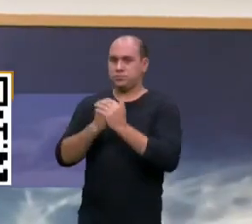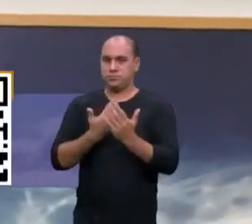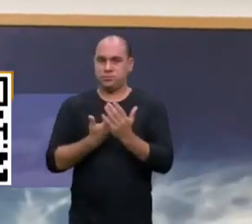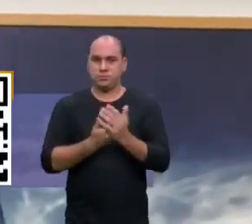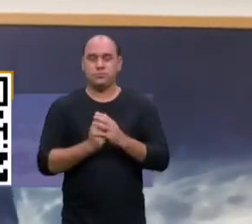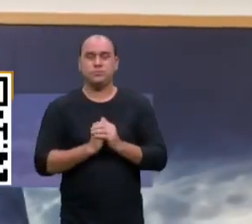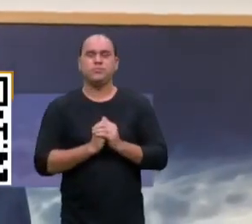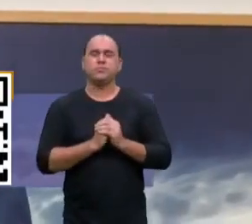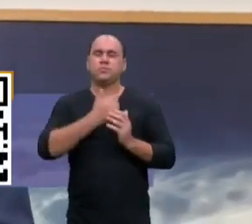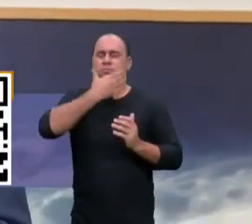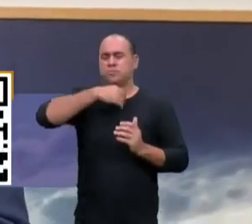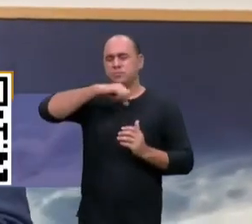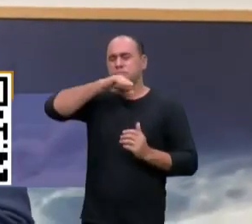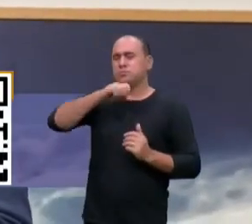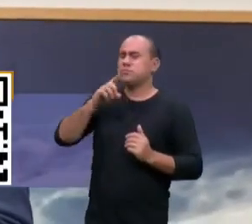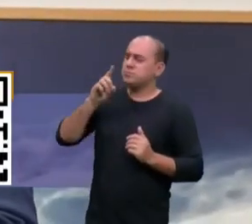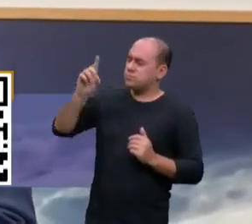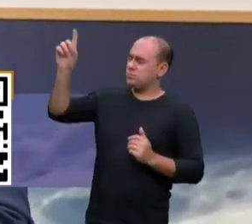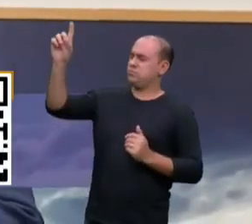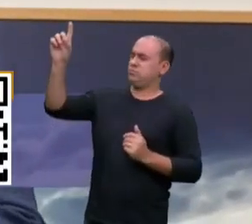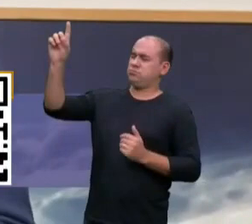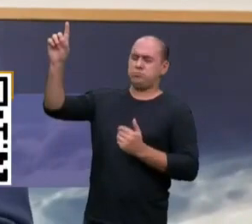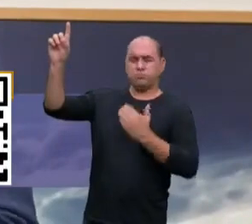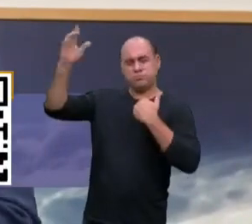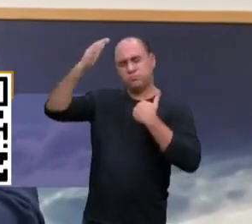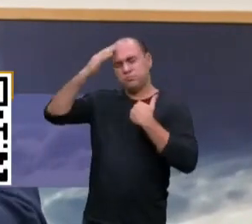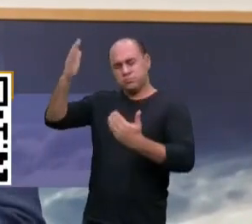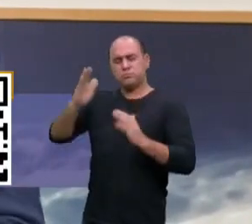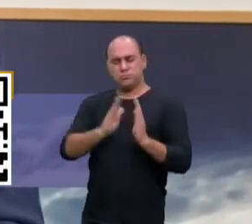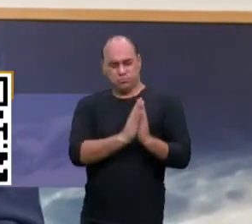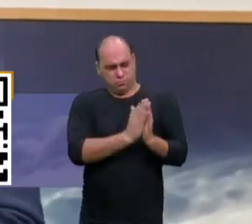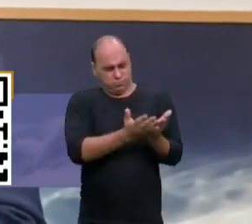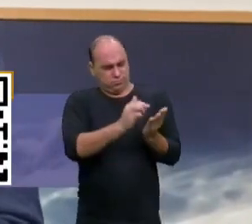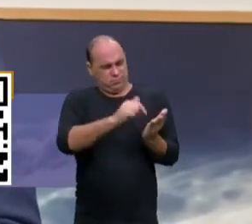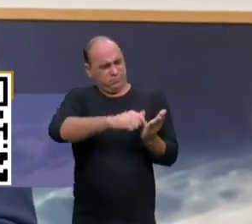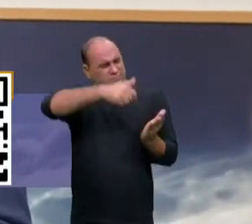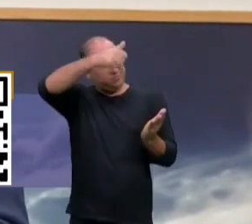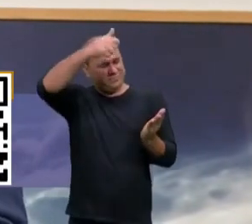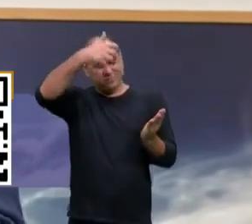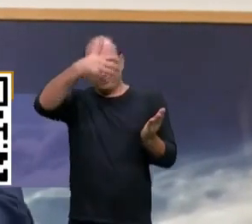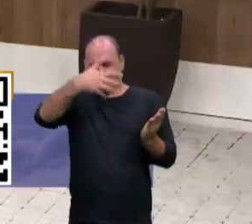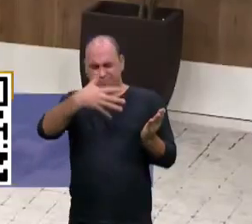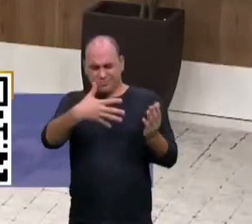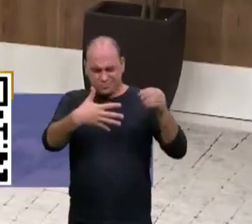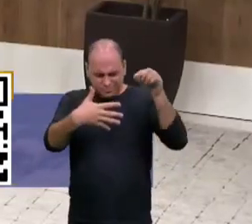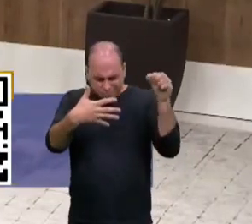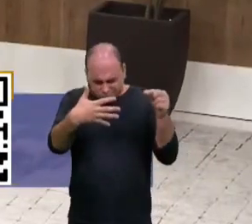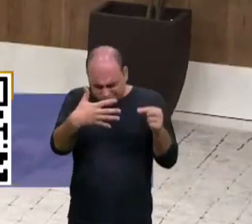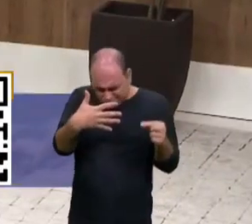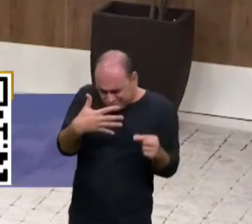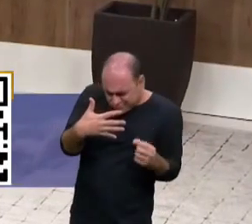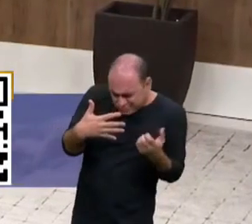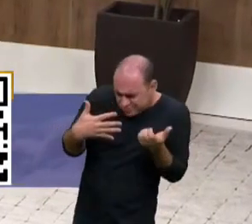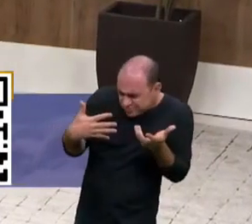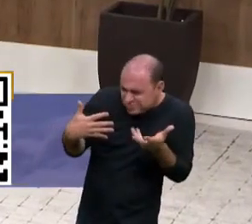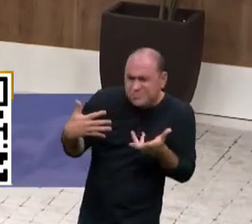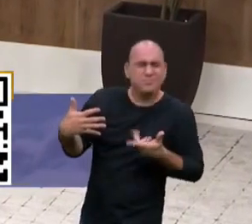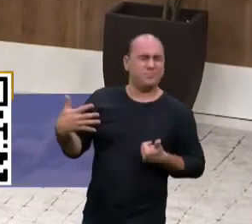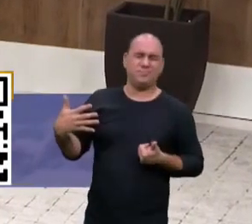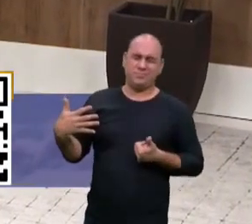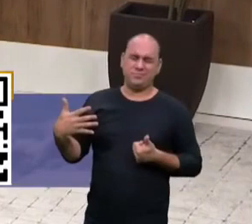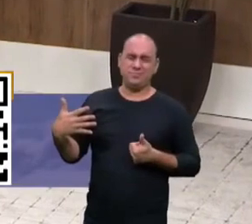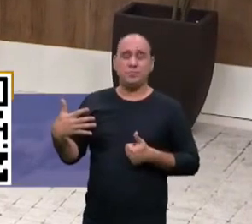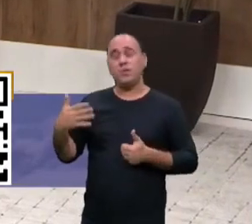para o estudo da Bíblia querido pai celestial obrigado porque temos a Bíblia Sagrada A Tua Palavra porque temos a revelação do